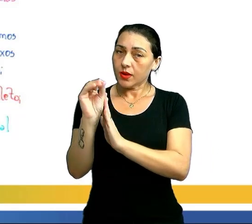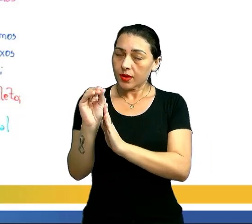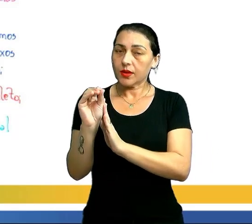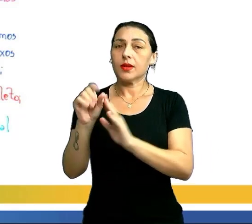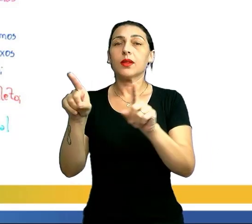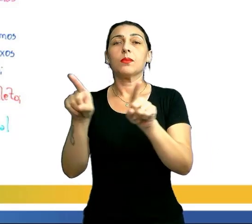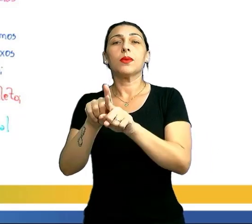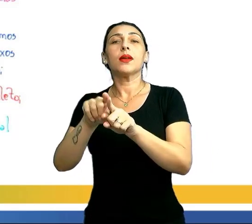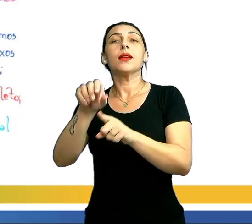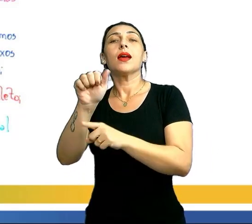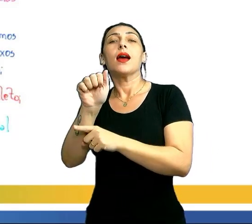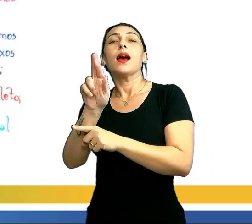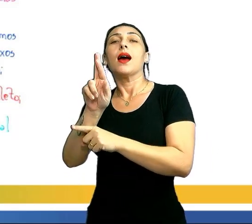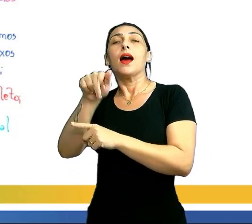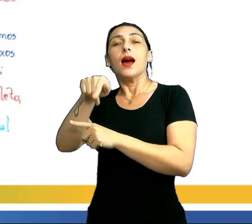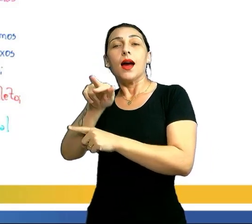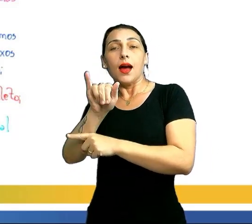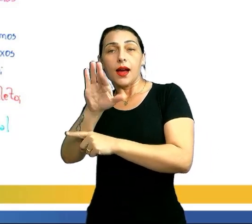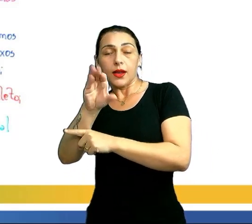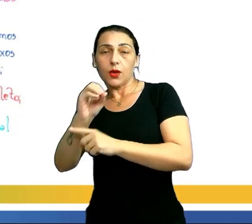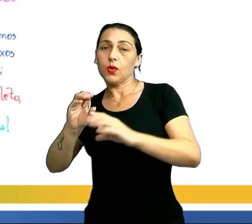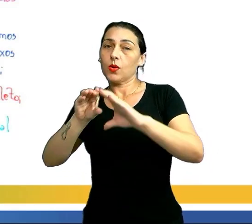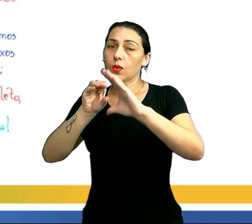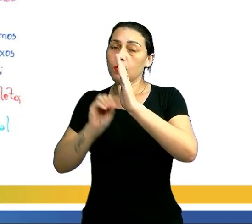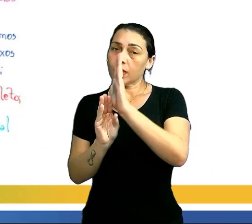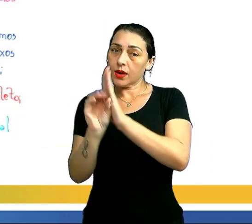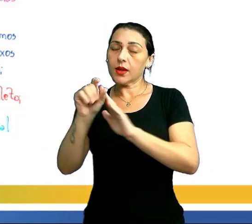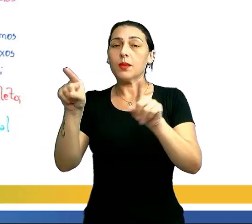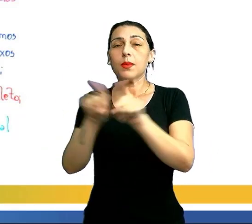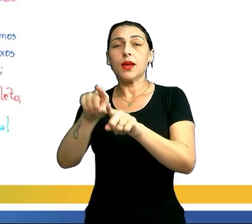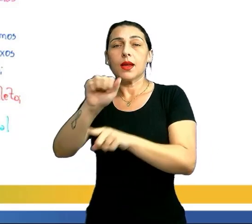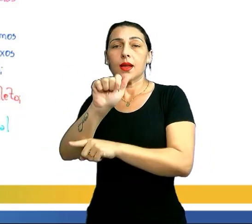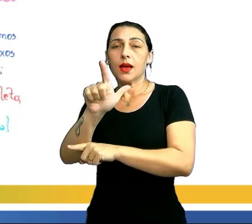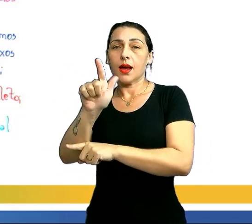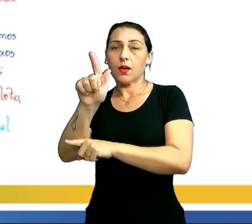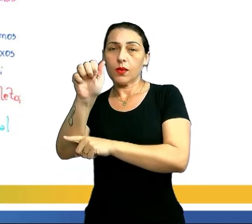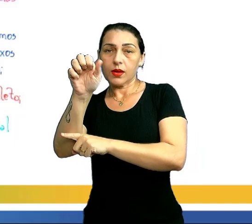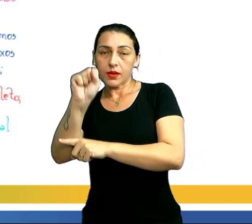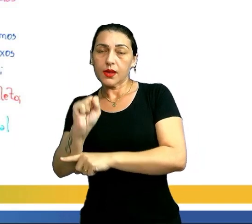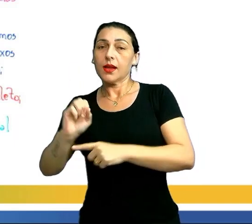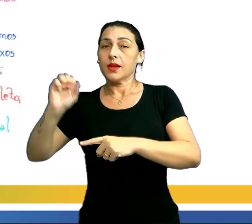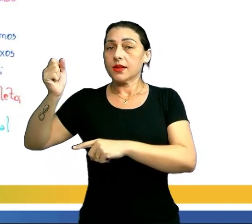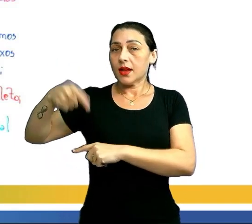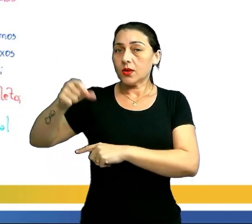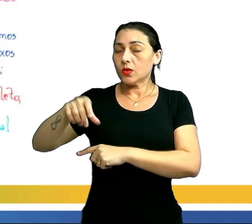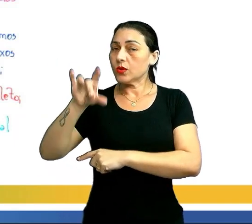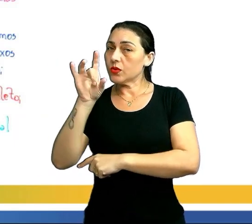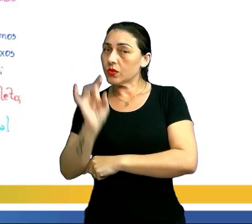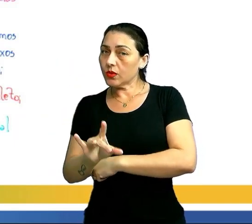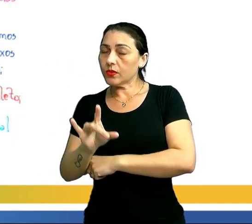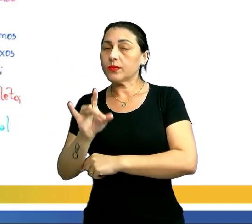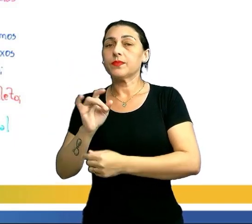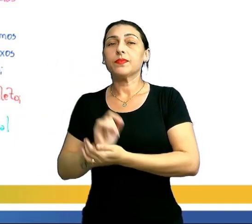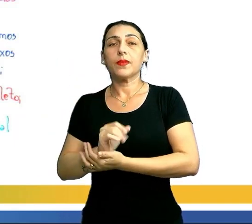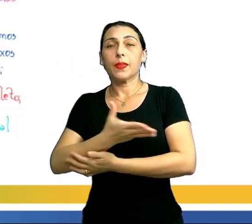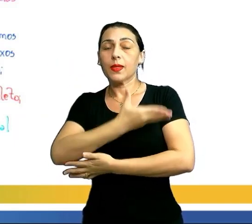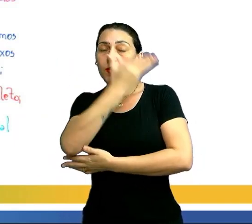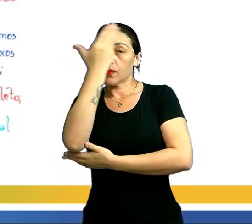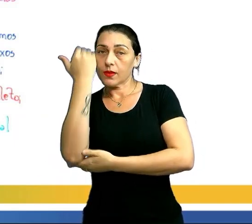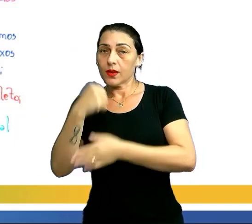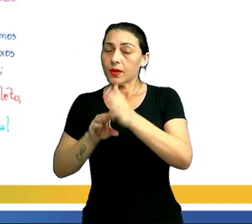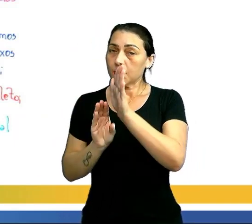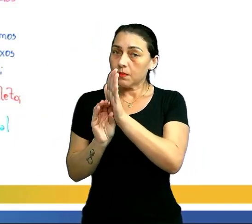todas as arqueobactérias e todas as algas azuis. Apenas essas. Então tá, não